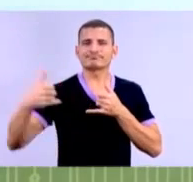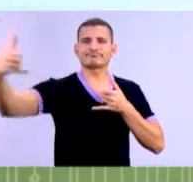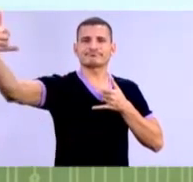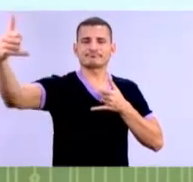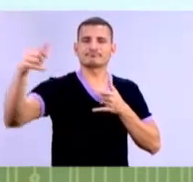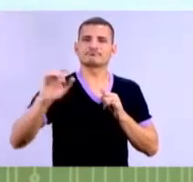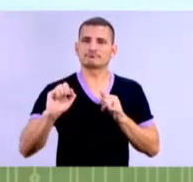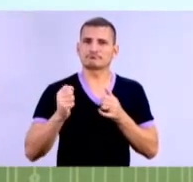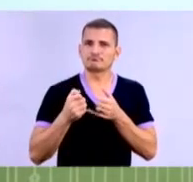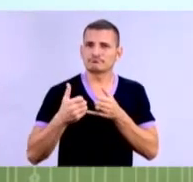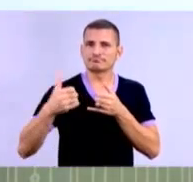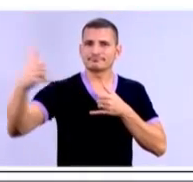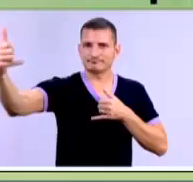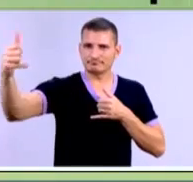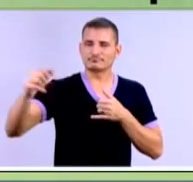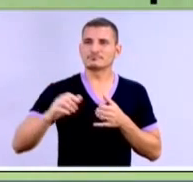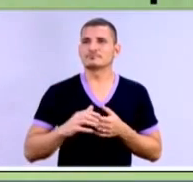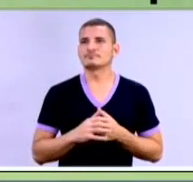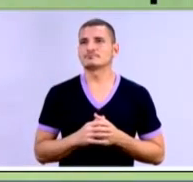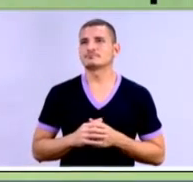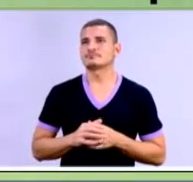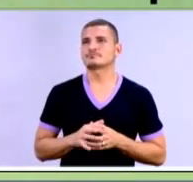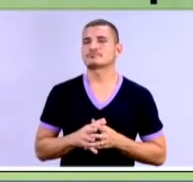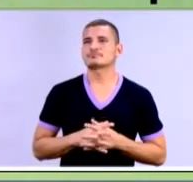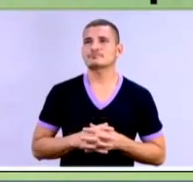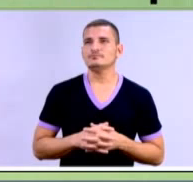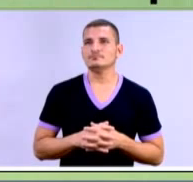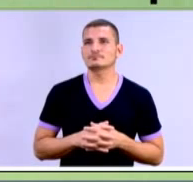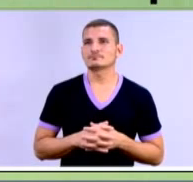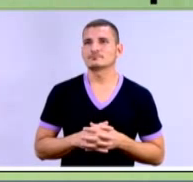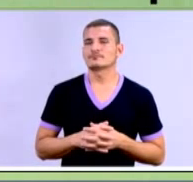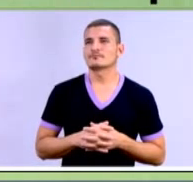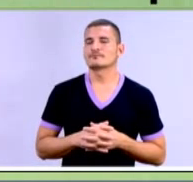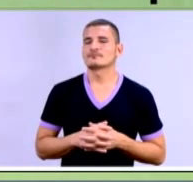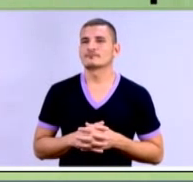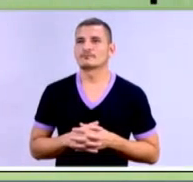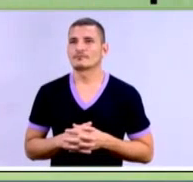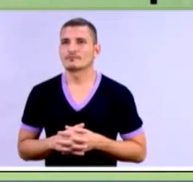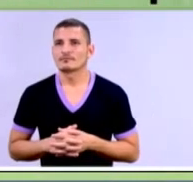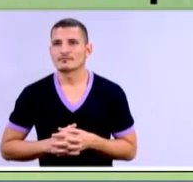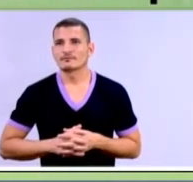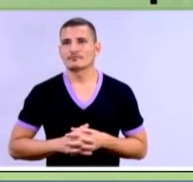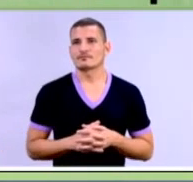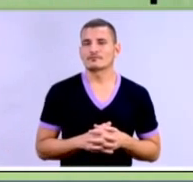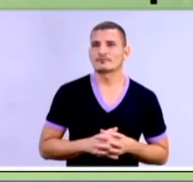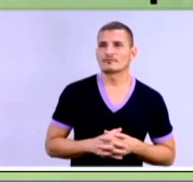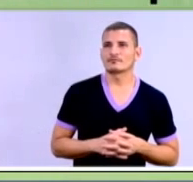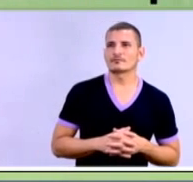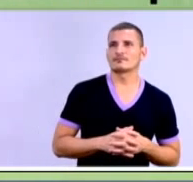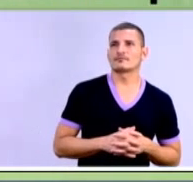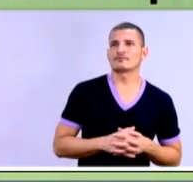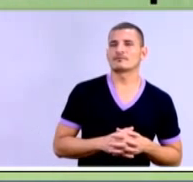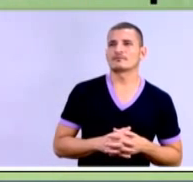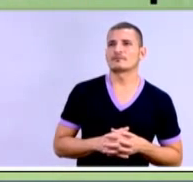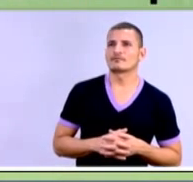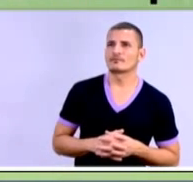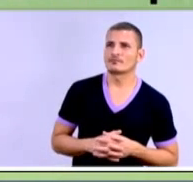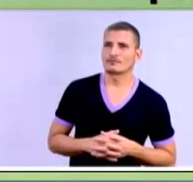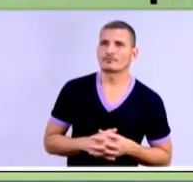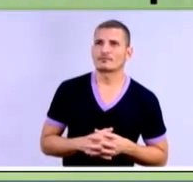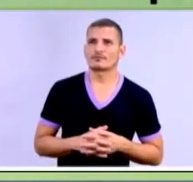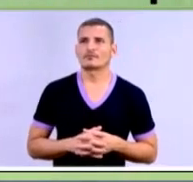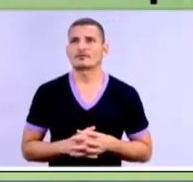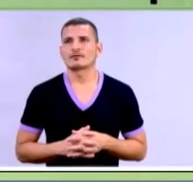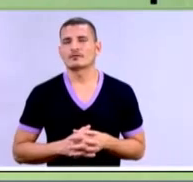gente vai ver aqui numa descrição dos cabos de par trançado, ok? Então, de maneira geral, os cabos